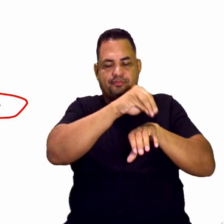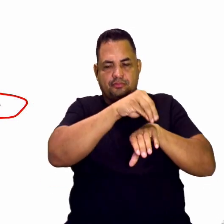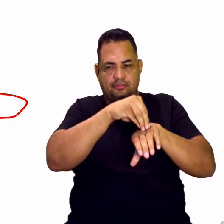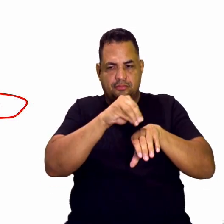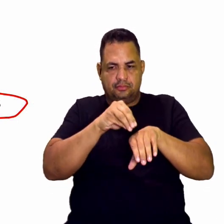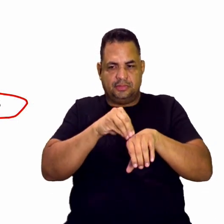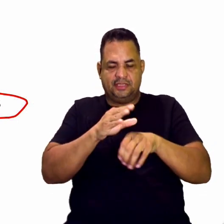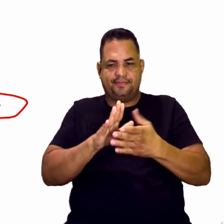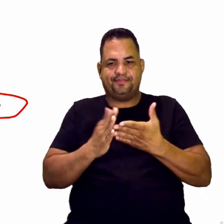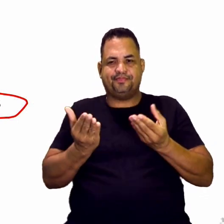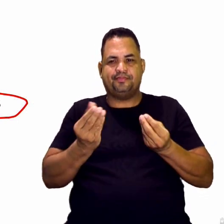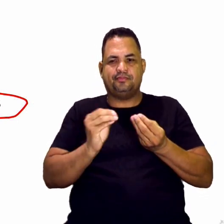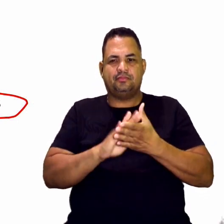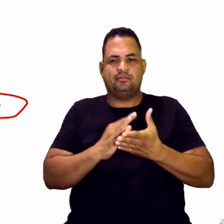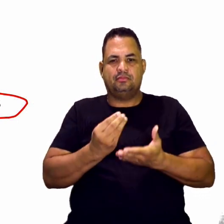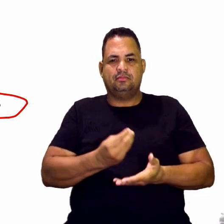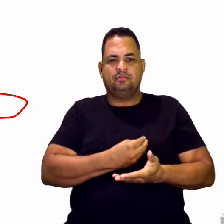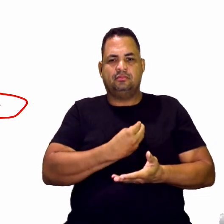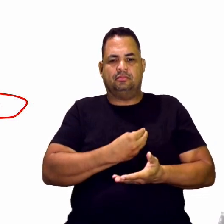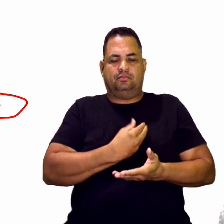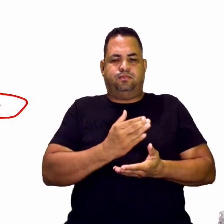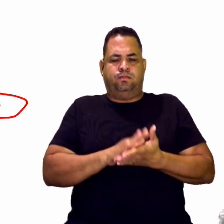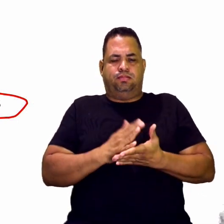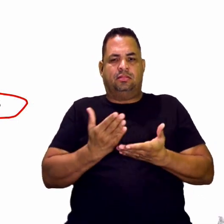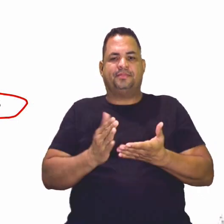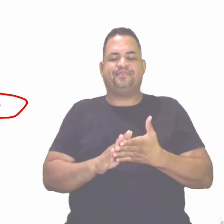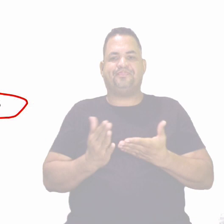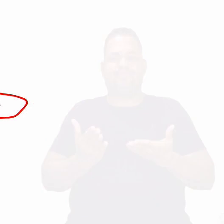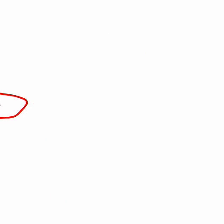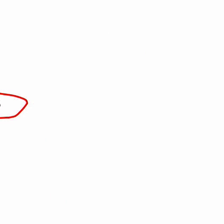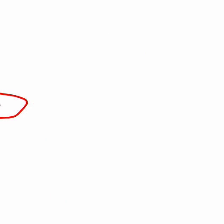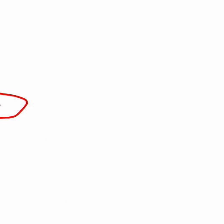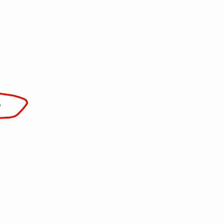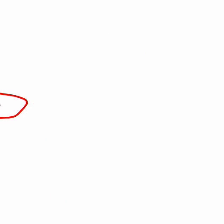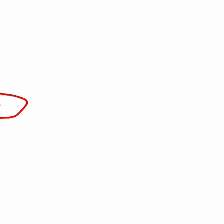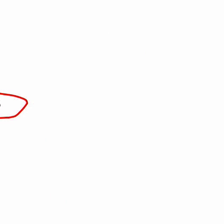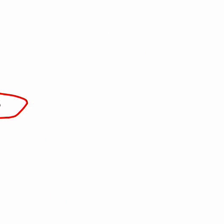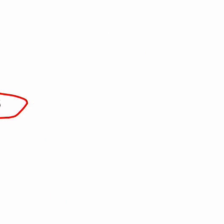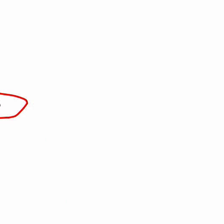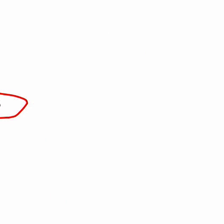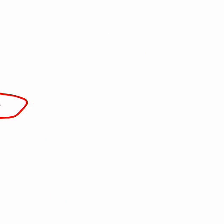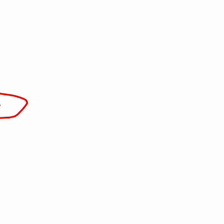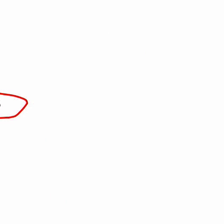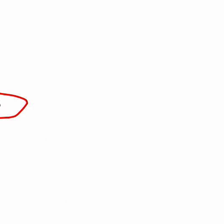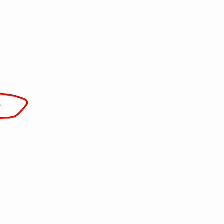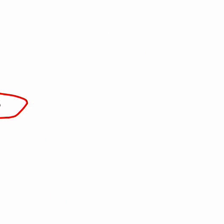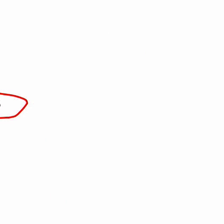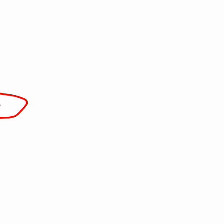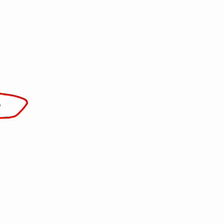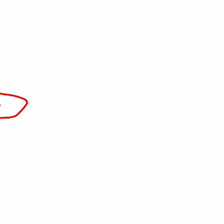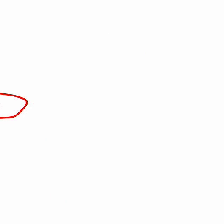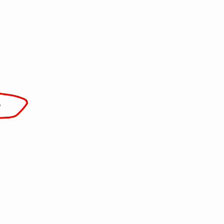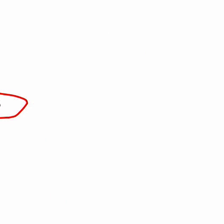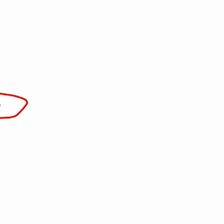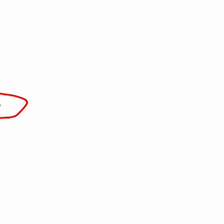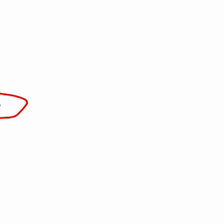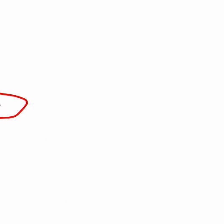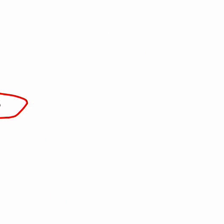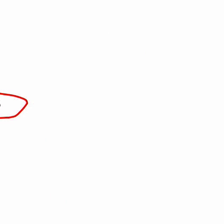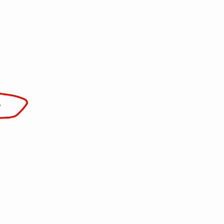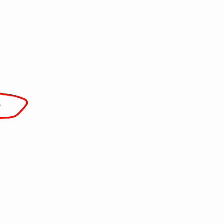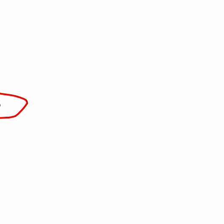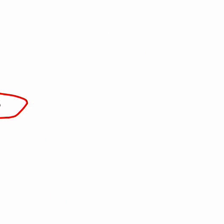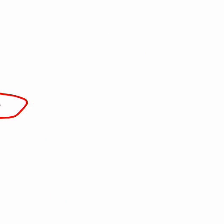nutrição, esses elementos presentes nessa nutrição, eles vão agir justamente no metabolismo dentro